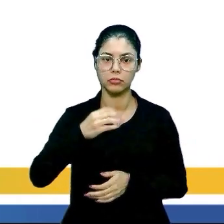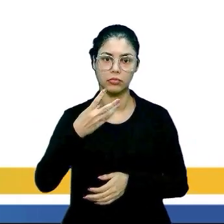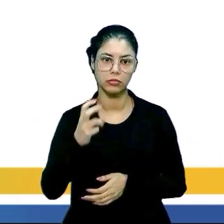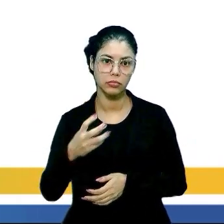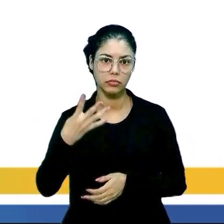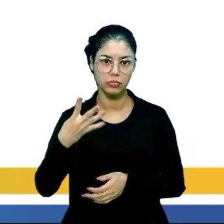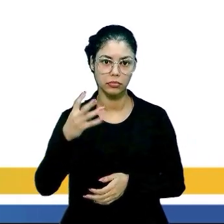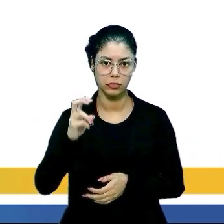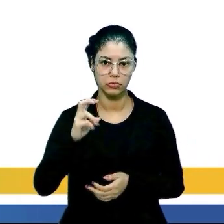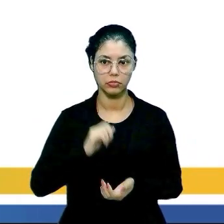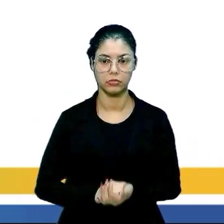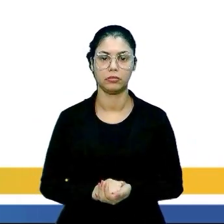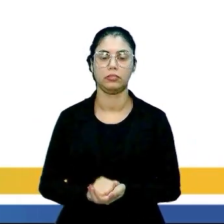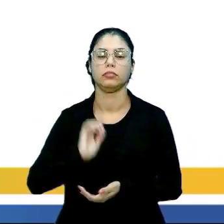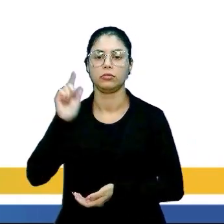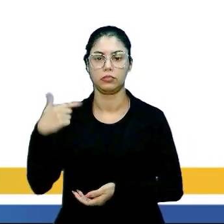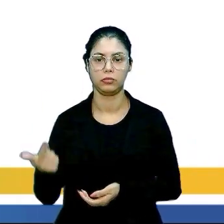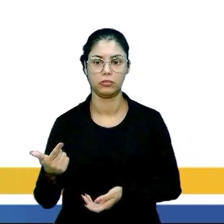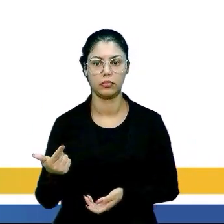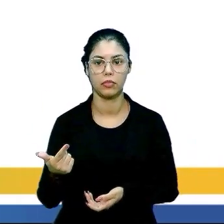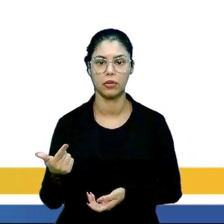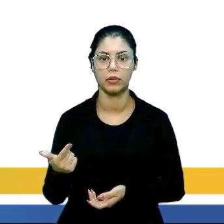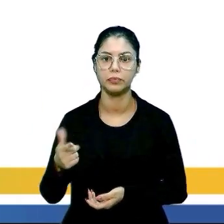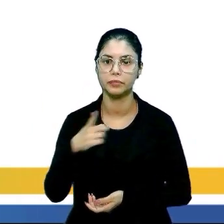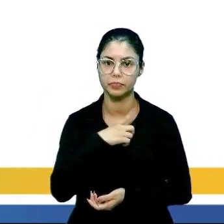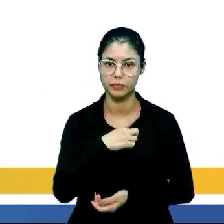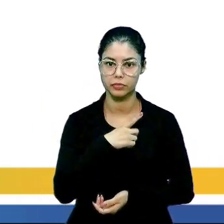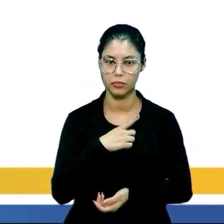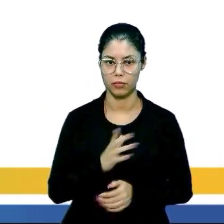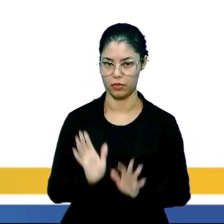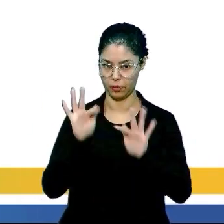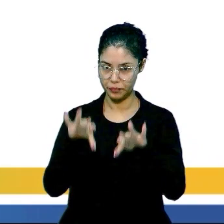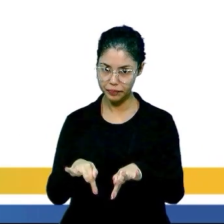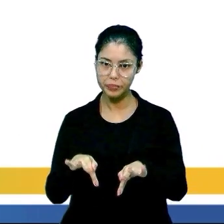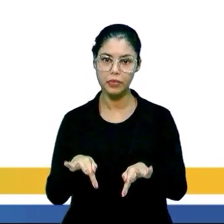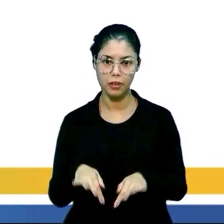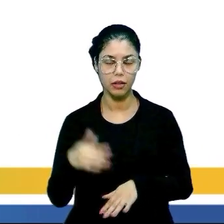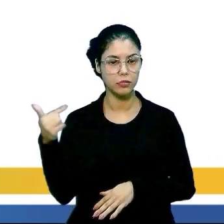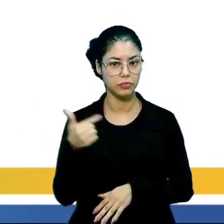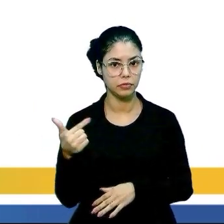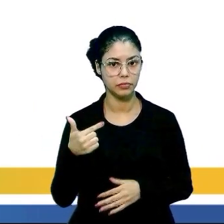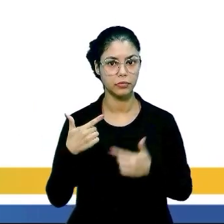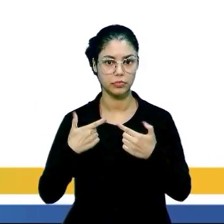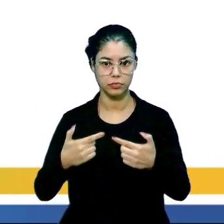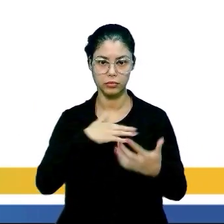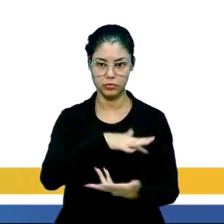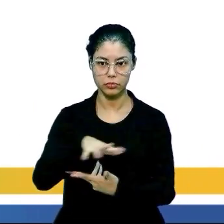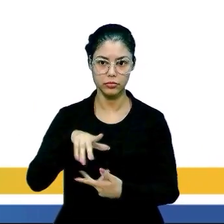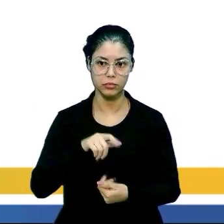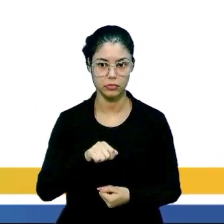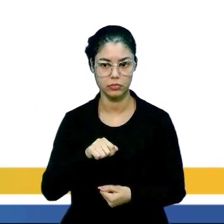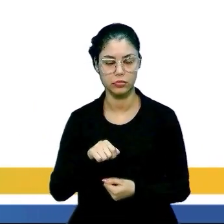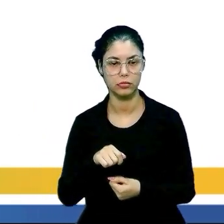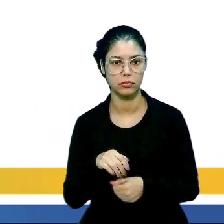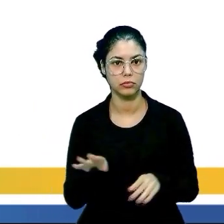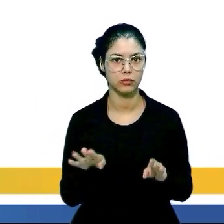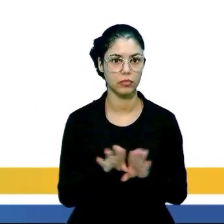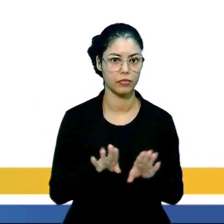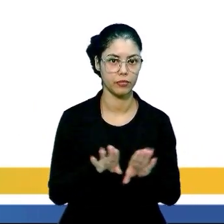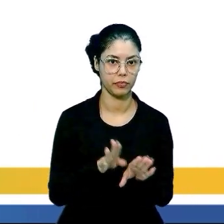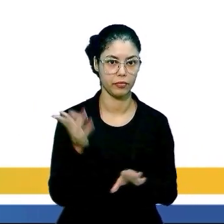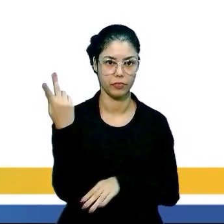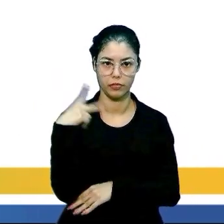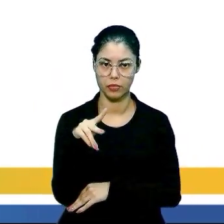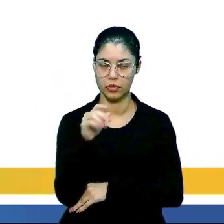1945, e depois da Era Vargas a gente tem o fim também da Segunda Guerra Mundial. Então é um